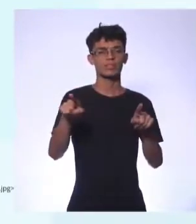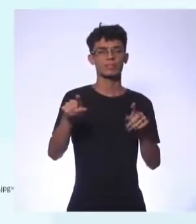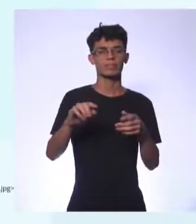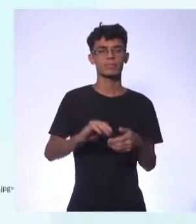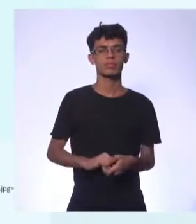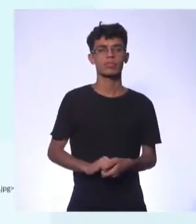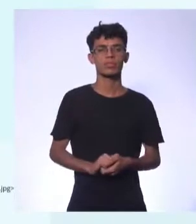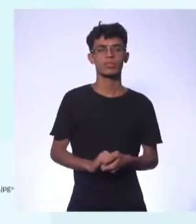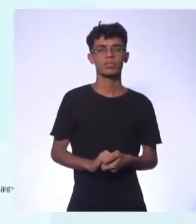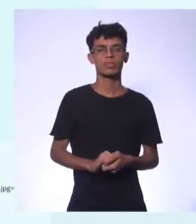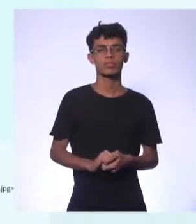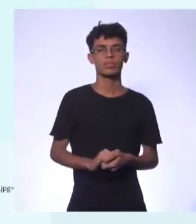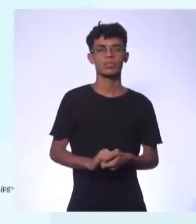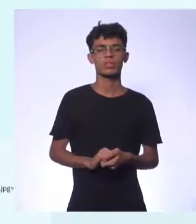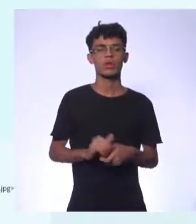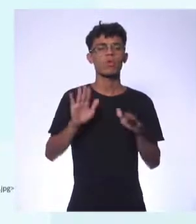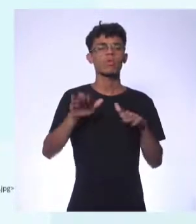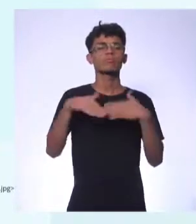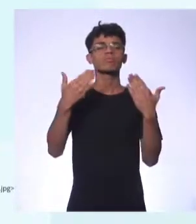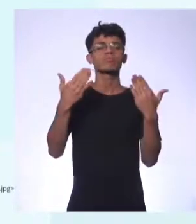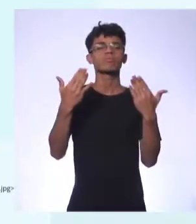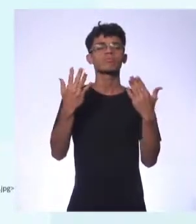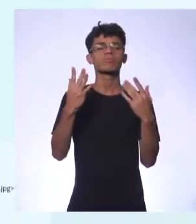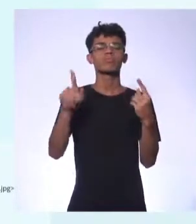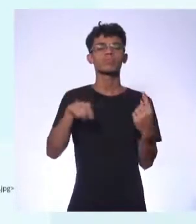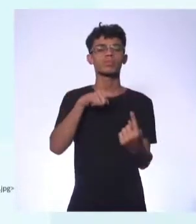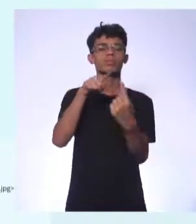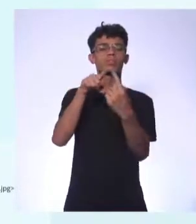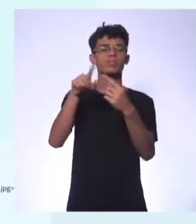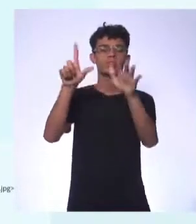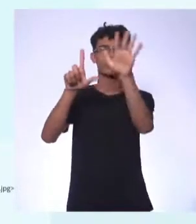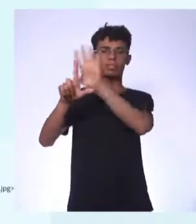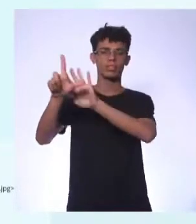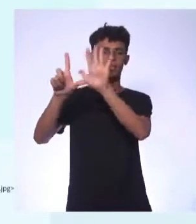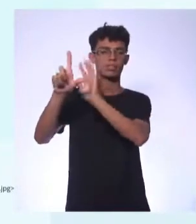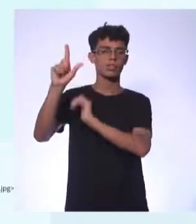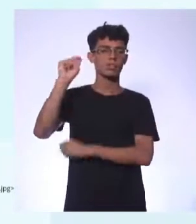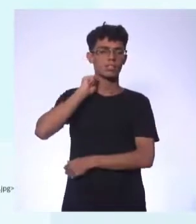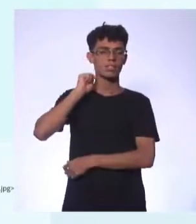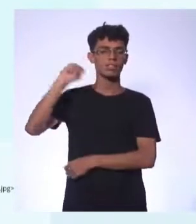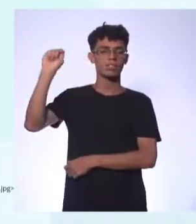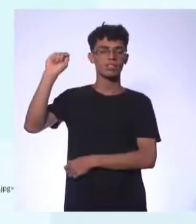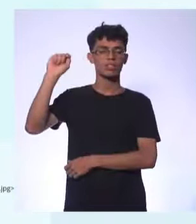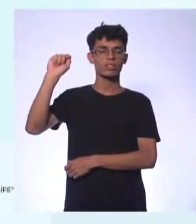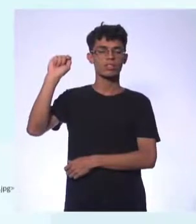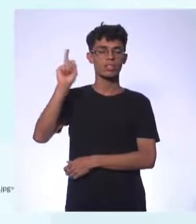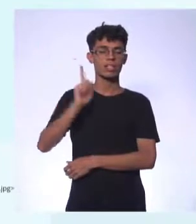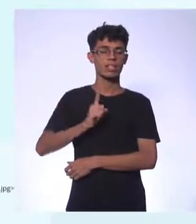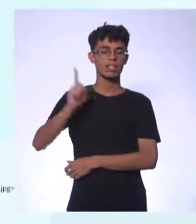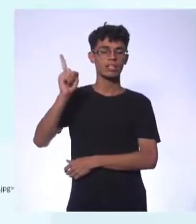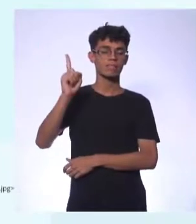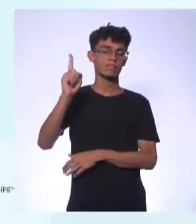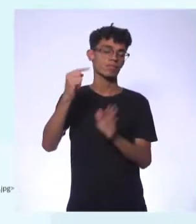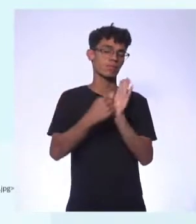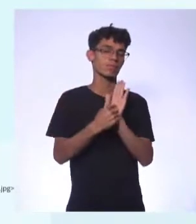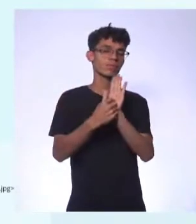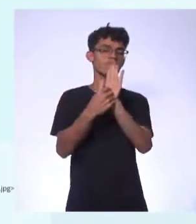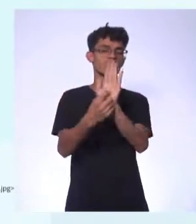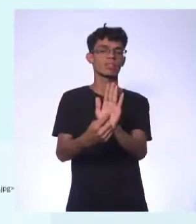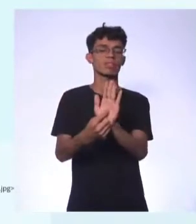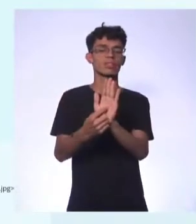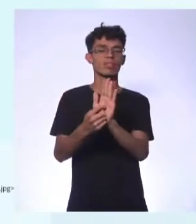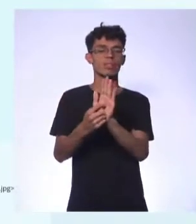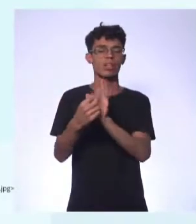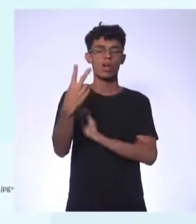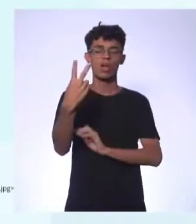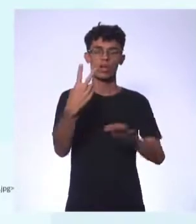a seguinte: qual imagem da figura de Tiradentes as obras abaixo buscam construir? As